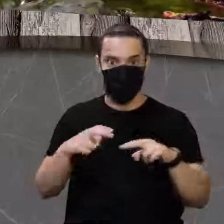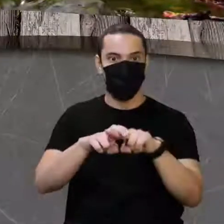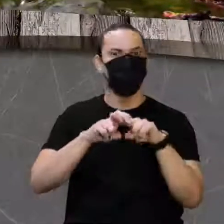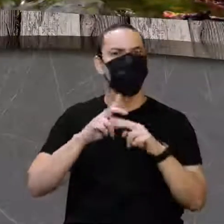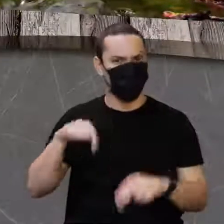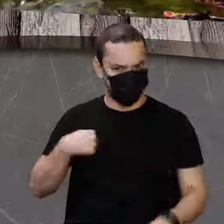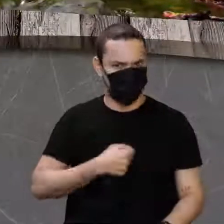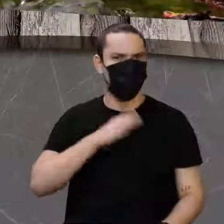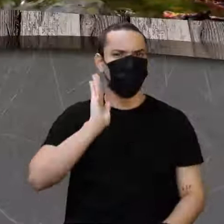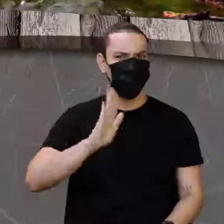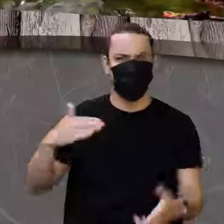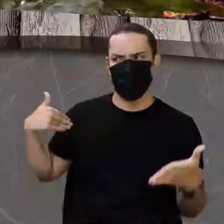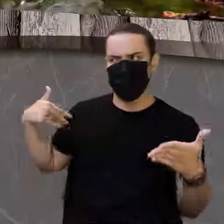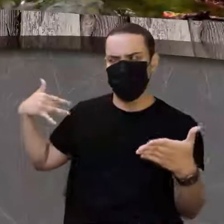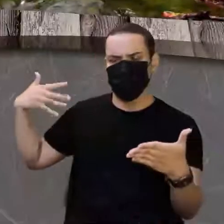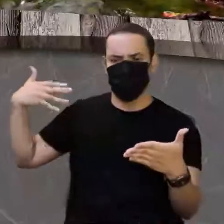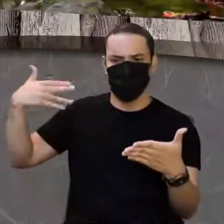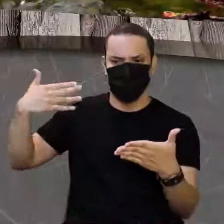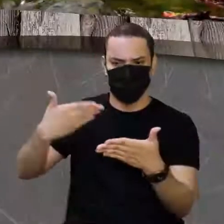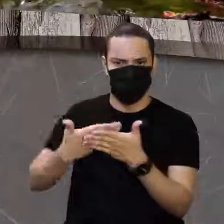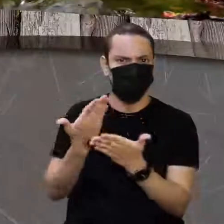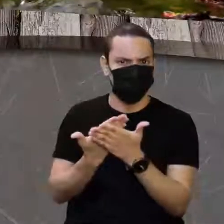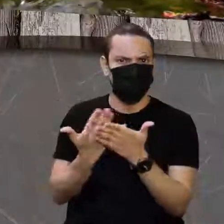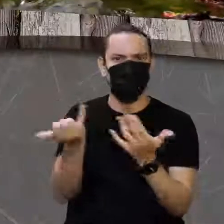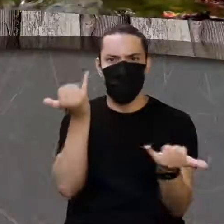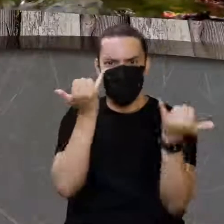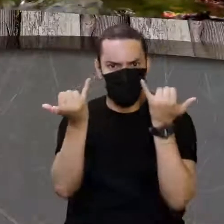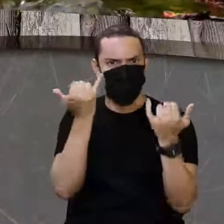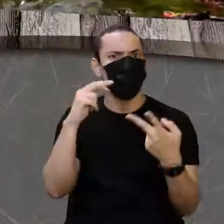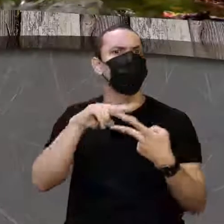já tem uma bagagem aí dessas informações genéticas, não tem?